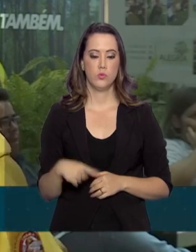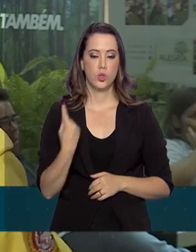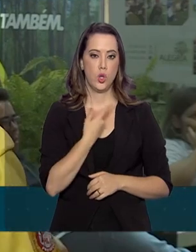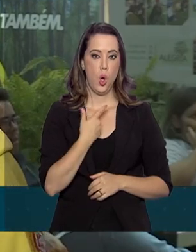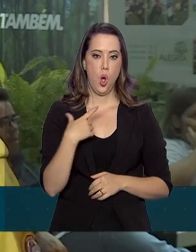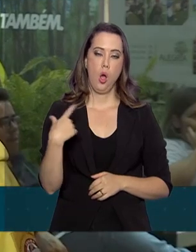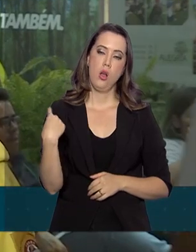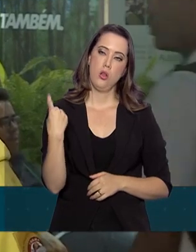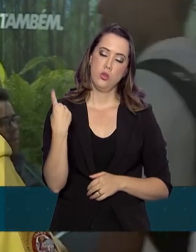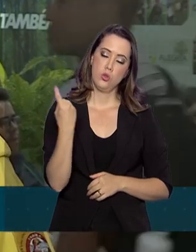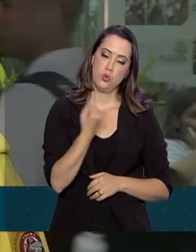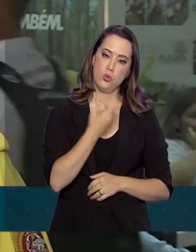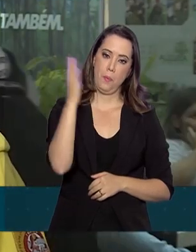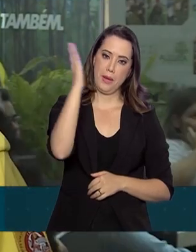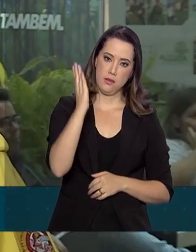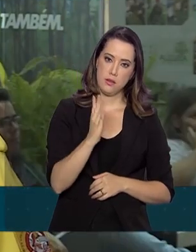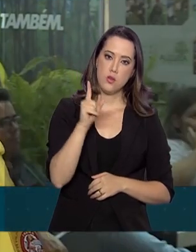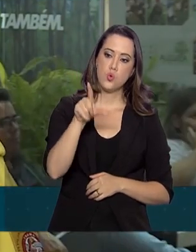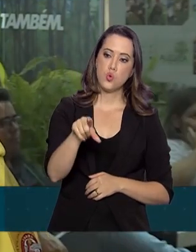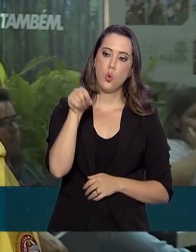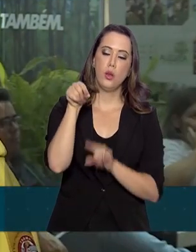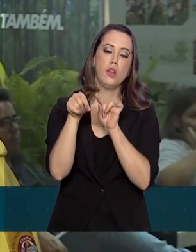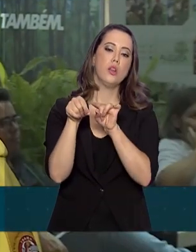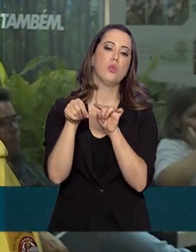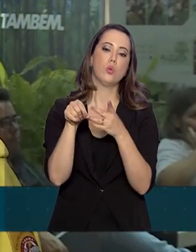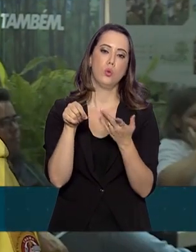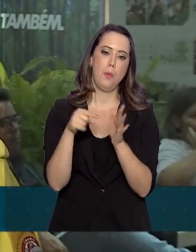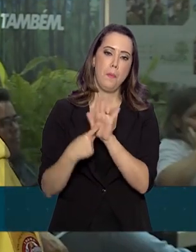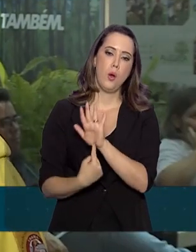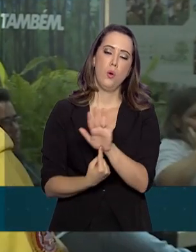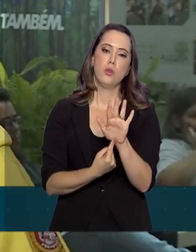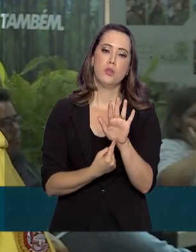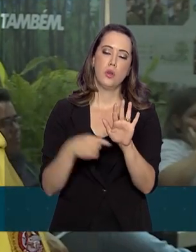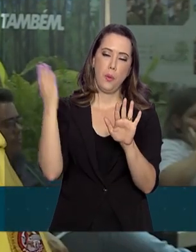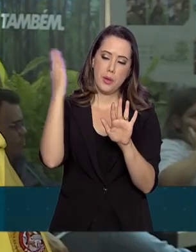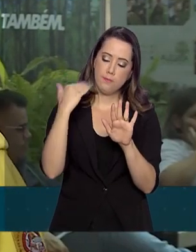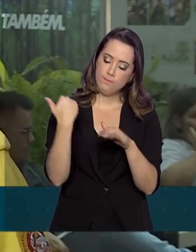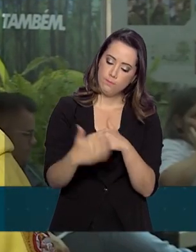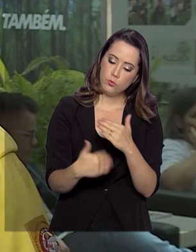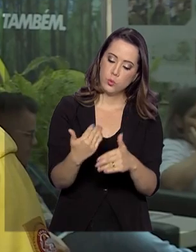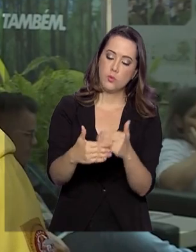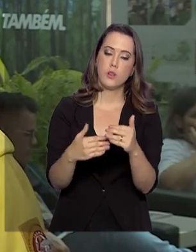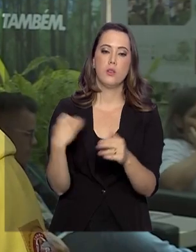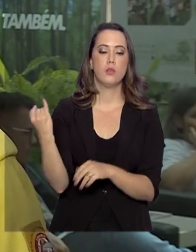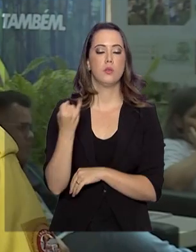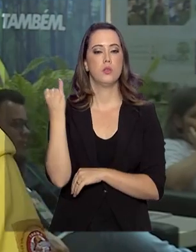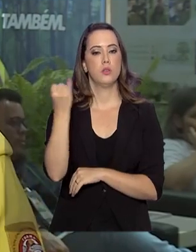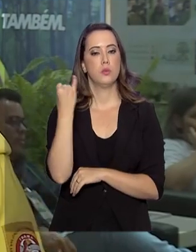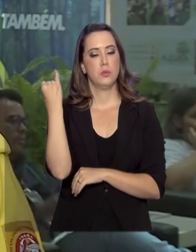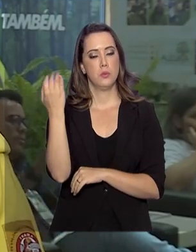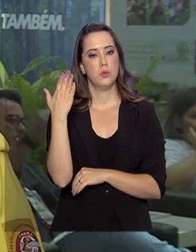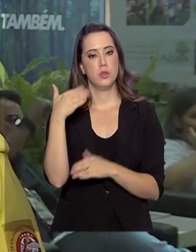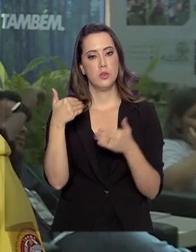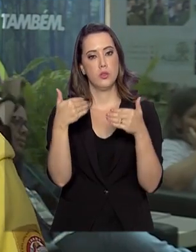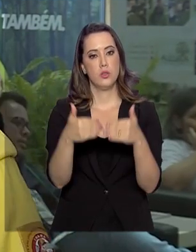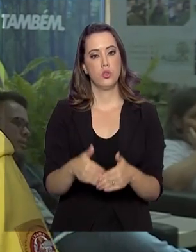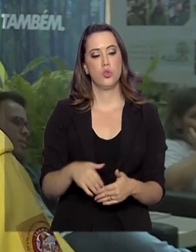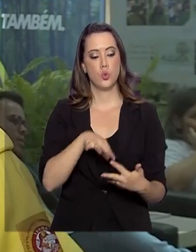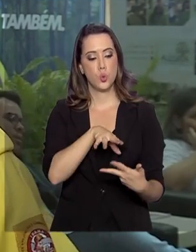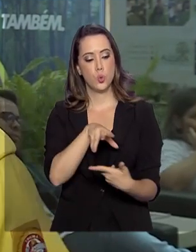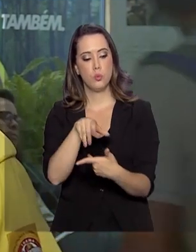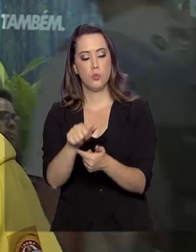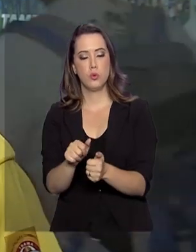para receber o evento mostra o avanço que o brasil tem se tem feito ea importância que o brasil tem tido frente ao cenário internacional